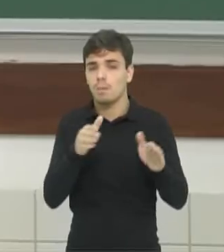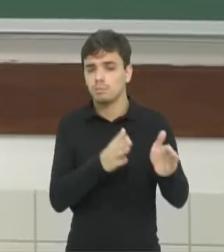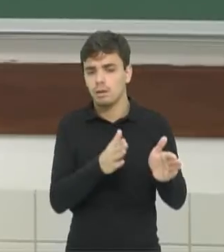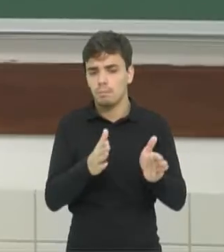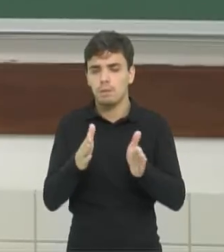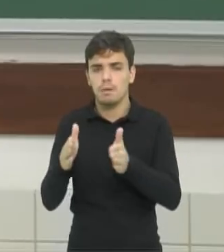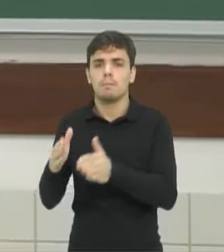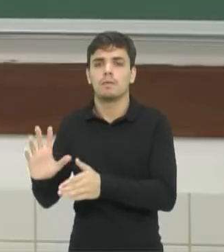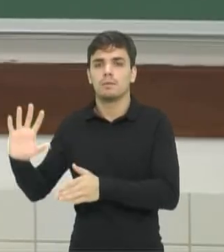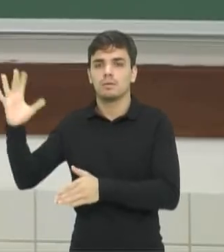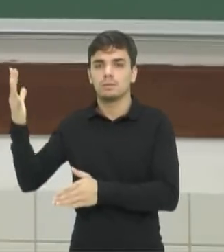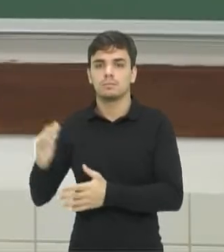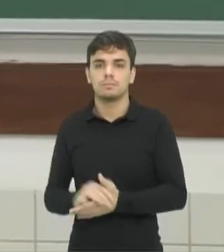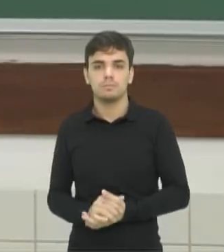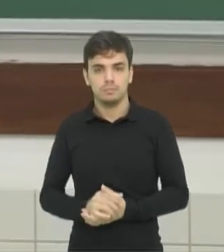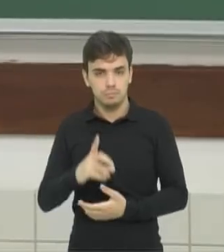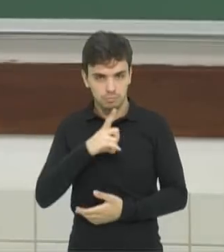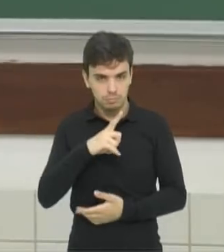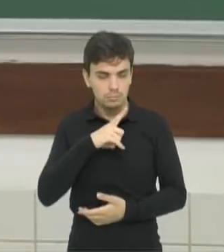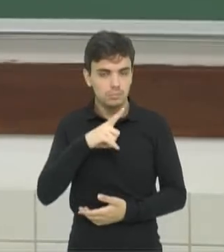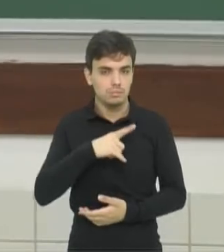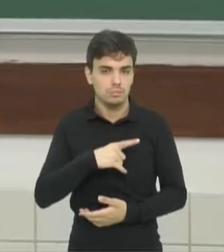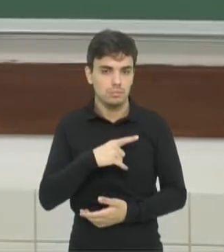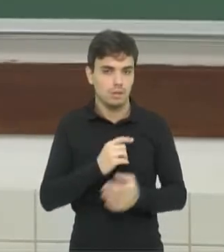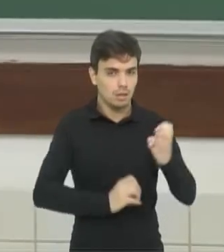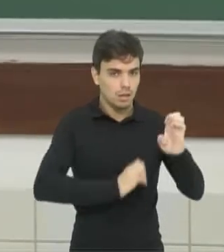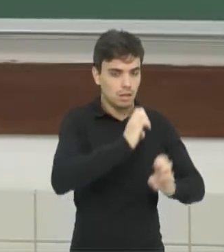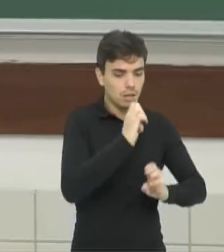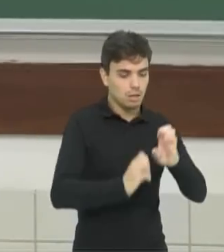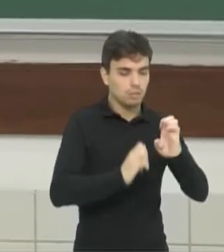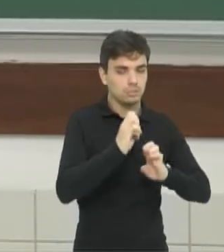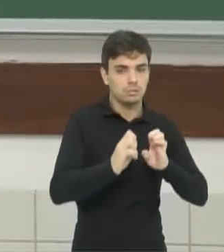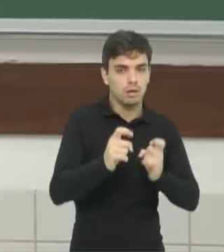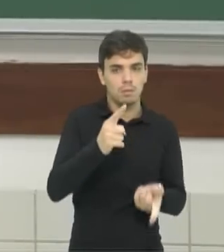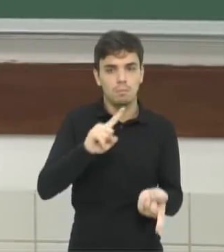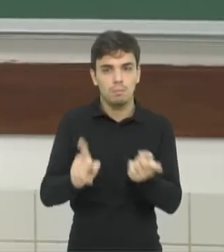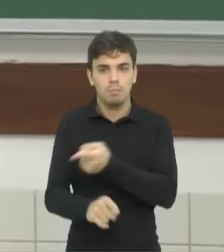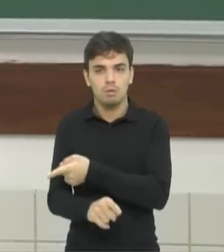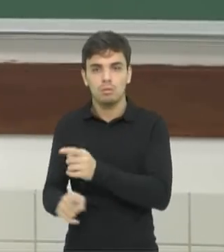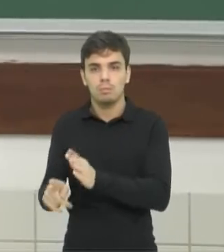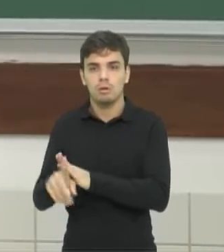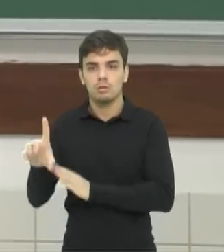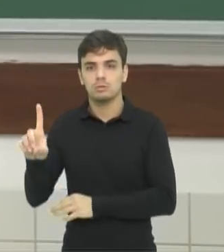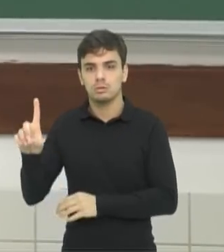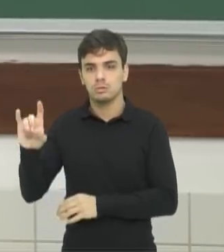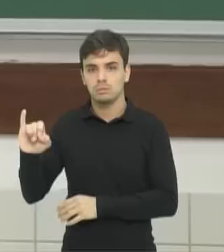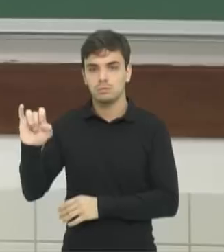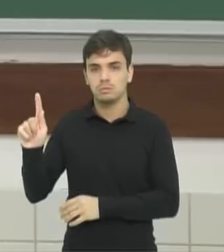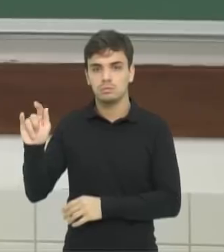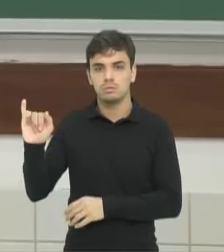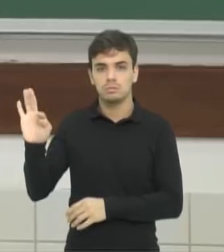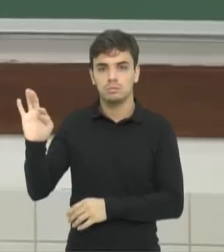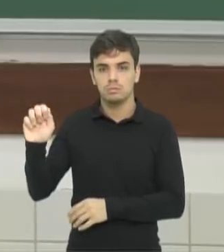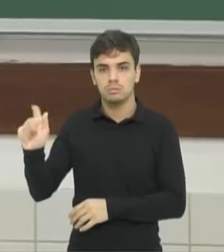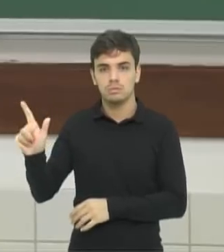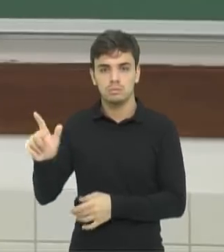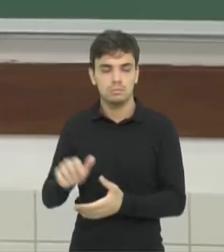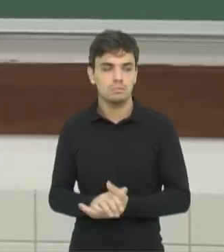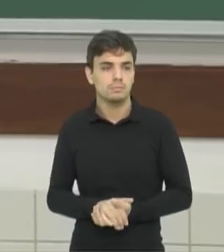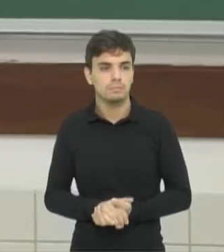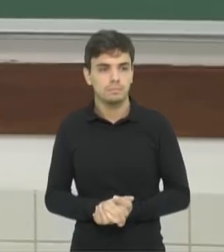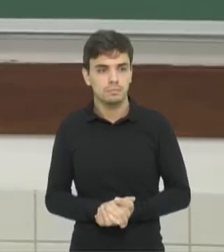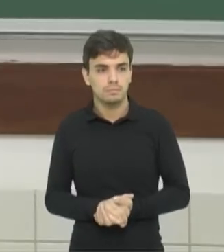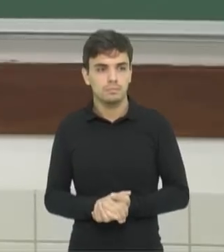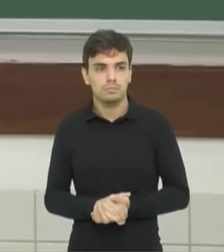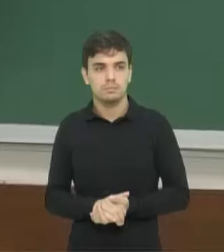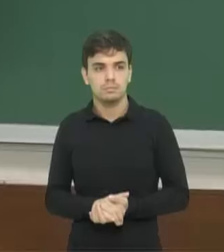de acontecimentos, né? A gente tinha uma era industrial e a gente vai para uma digital. Olha que interessante, gente. Então vamos lá.